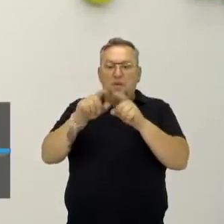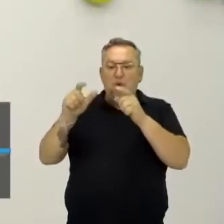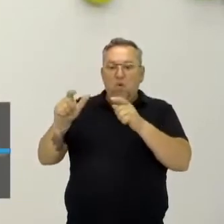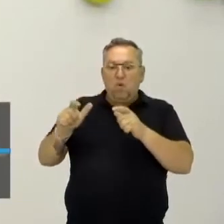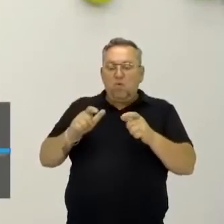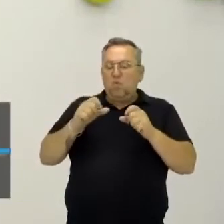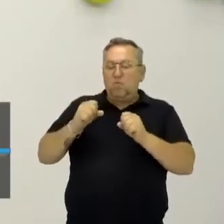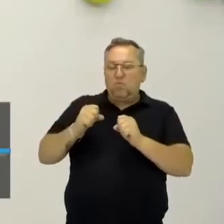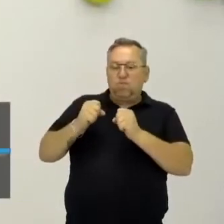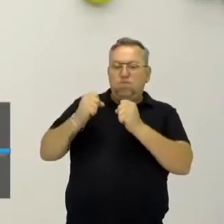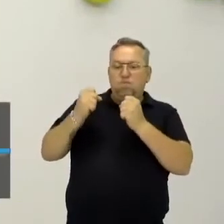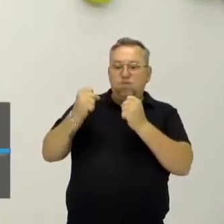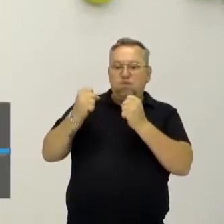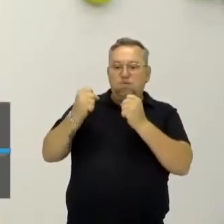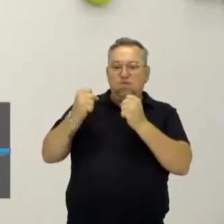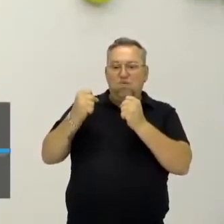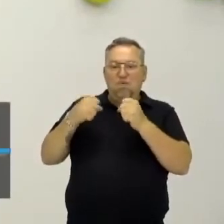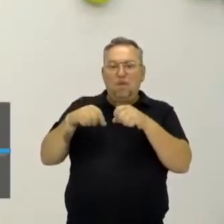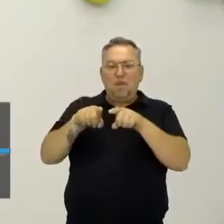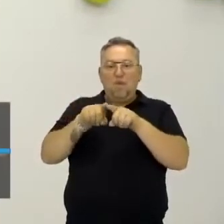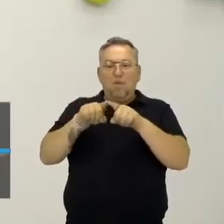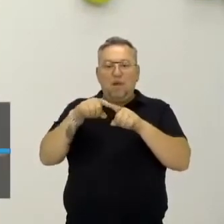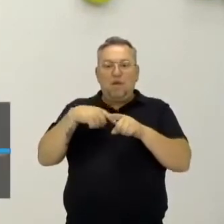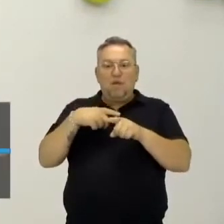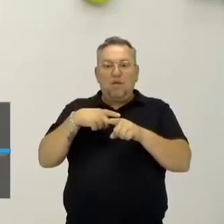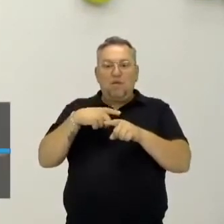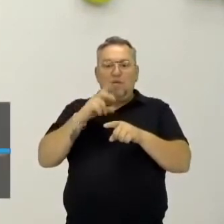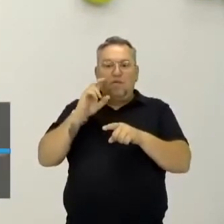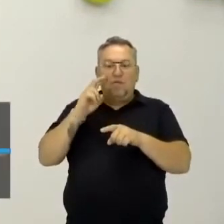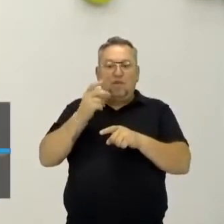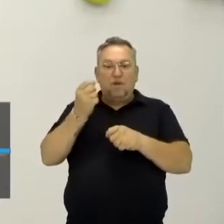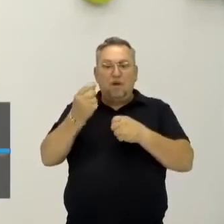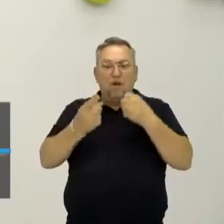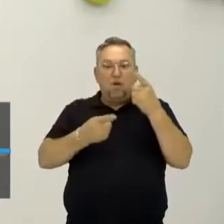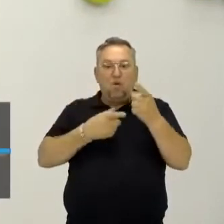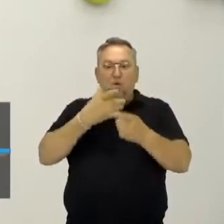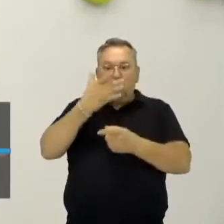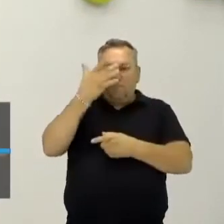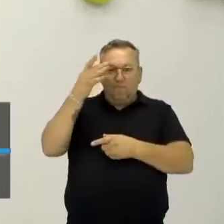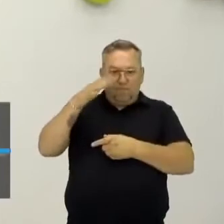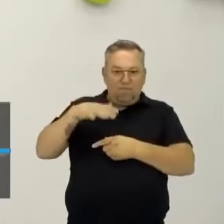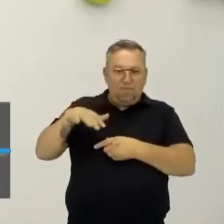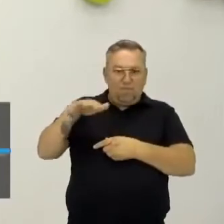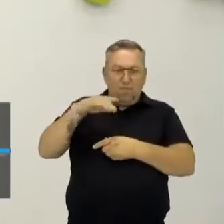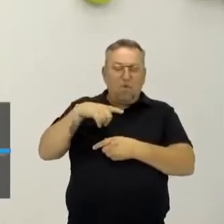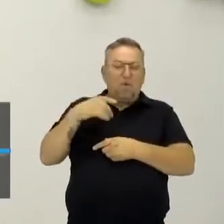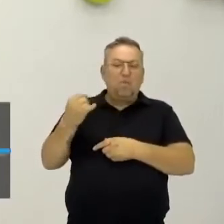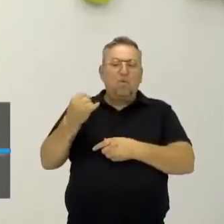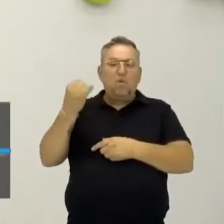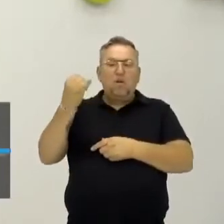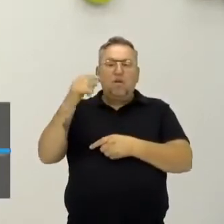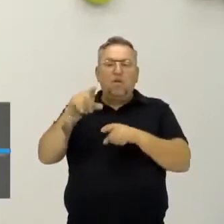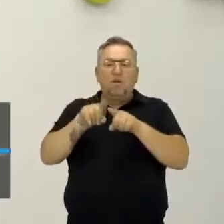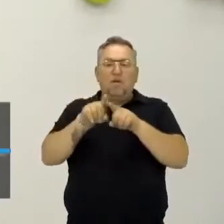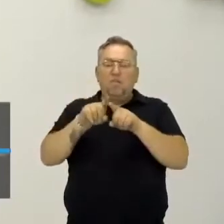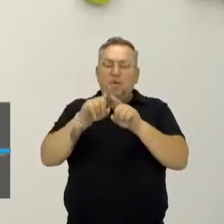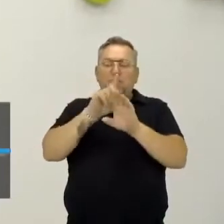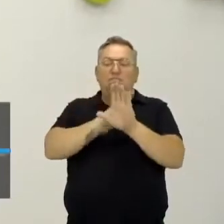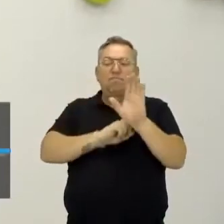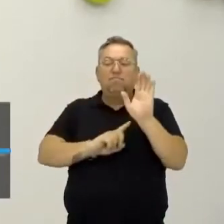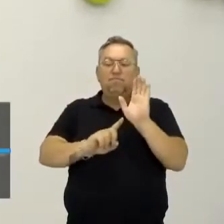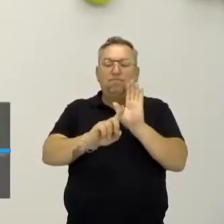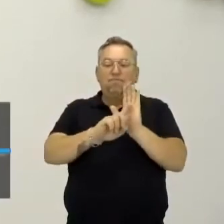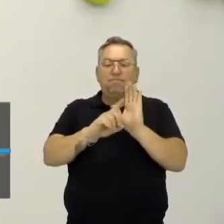de resistência. E ali nós temos alguns personagens muito importantes, alguns protagonistas